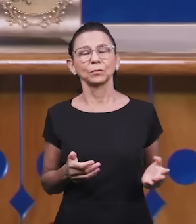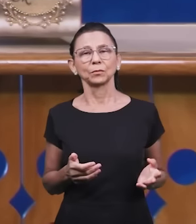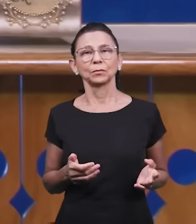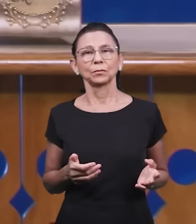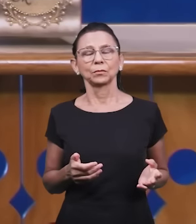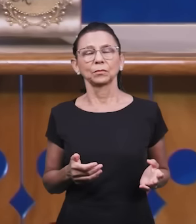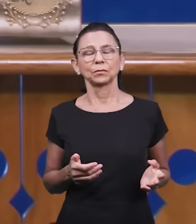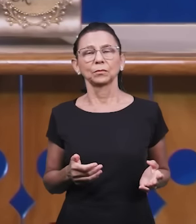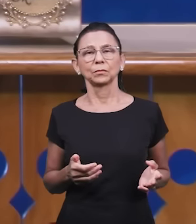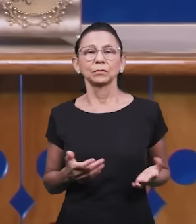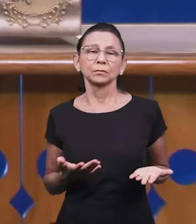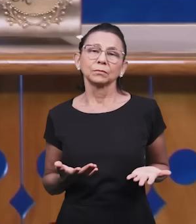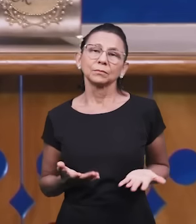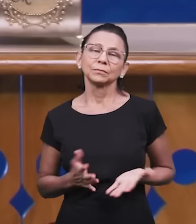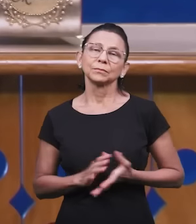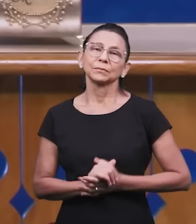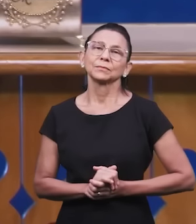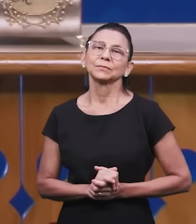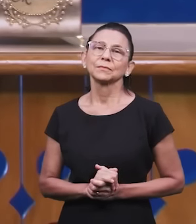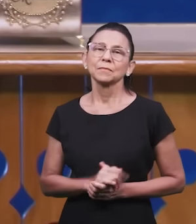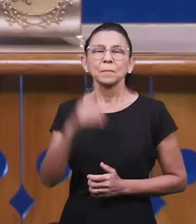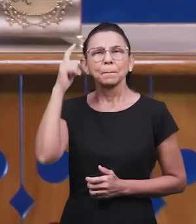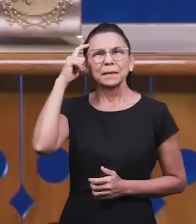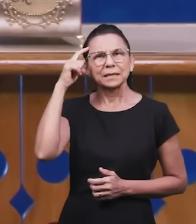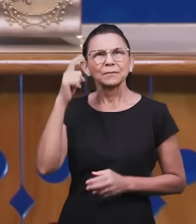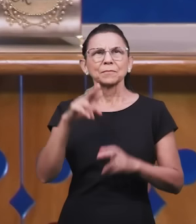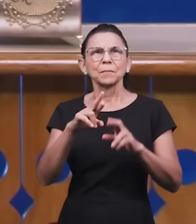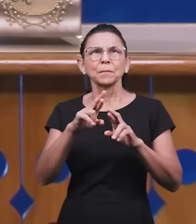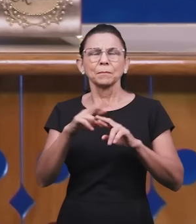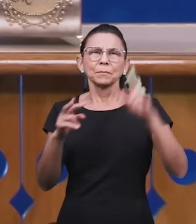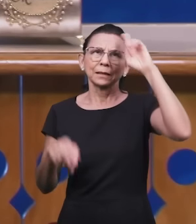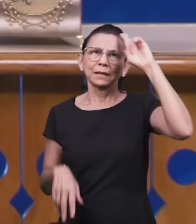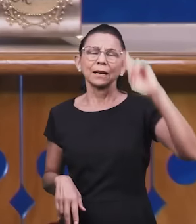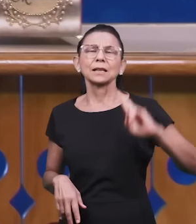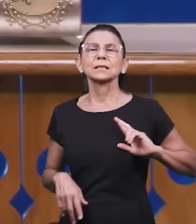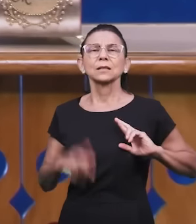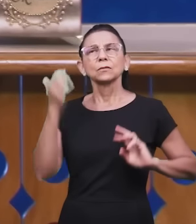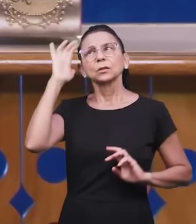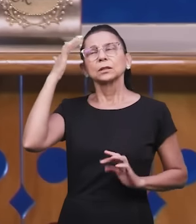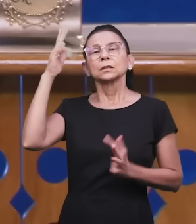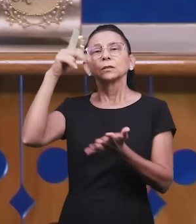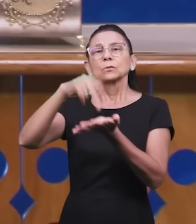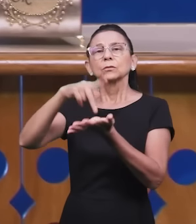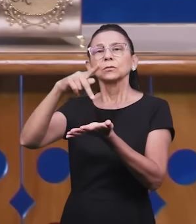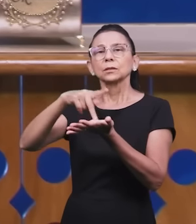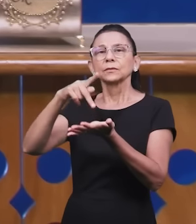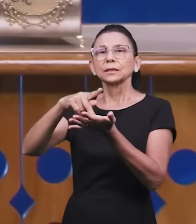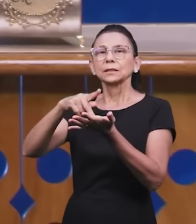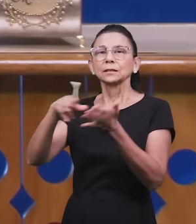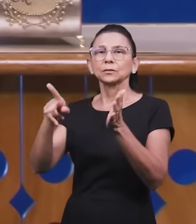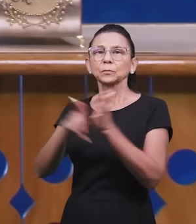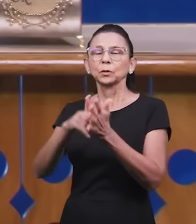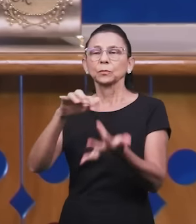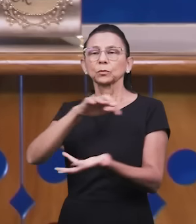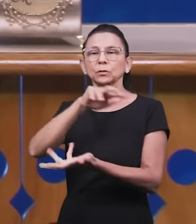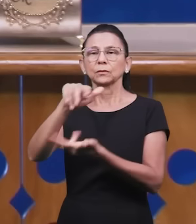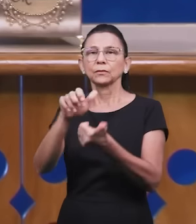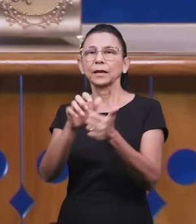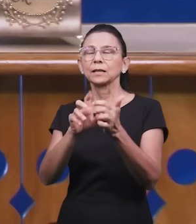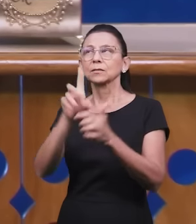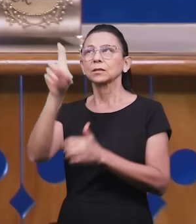somente pela razão podia-se alcançar a verdade o conhecimento da existência de